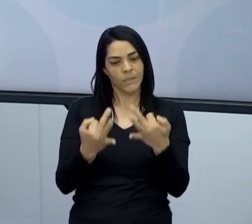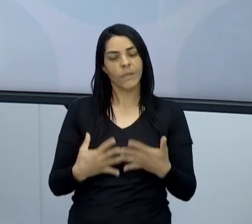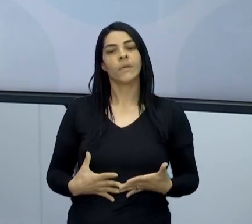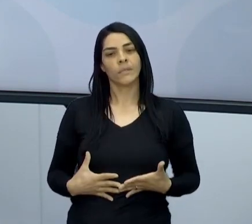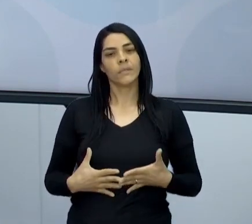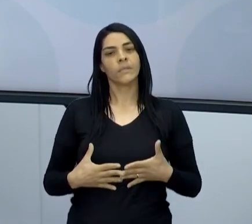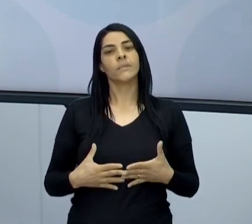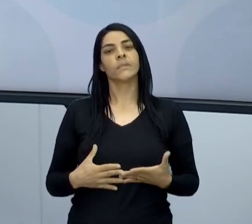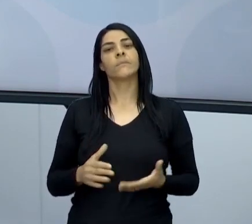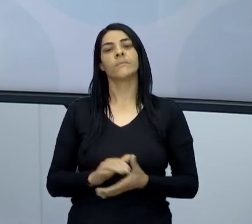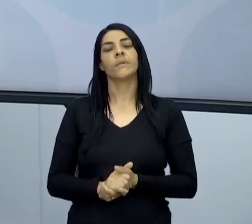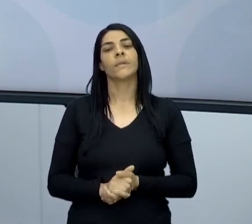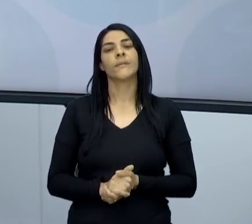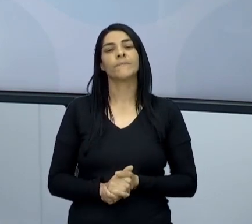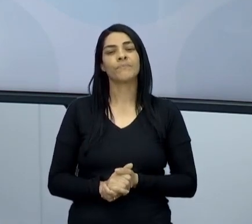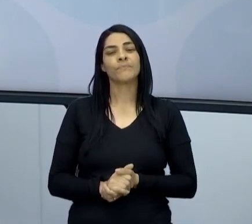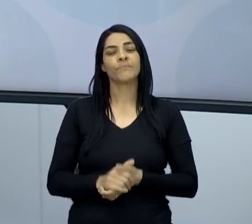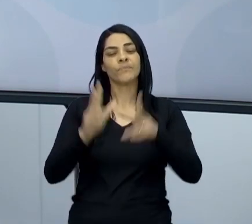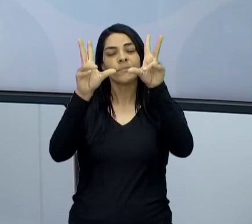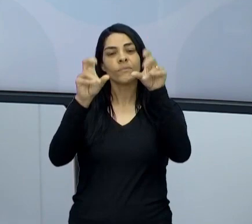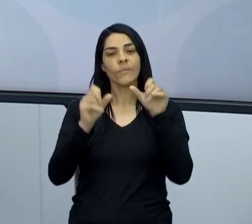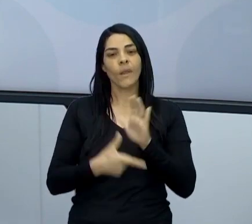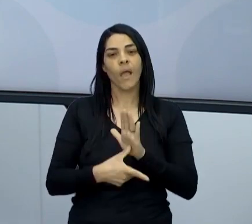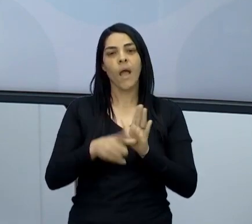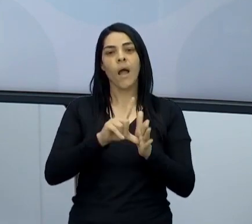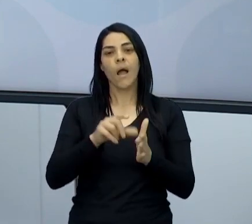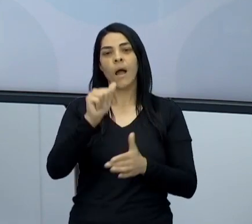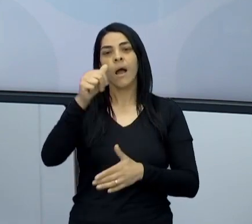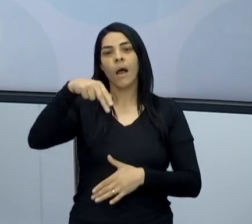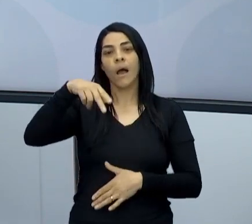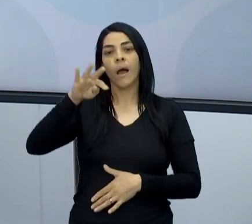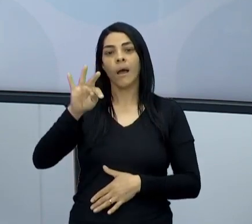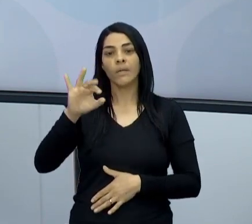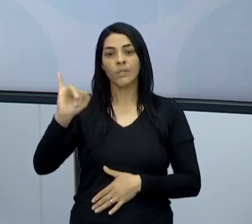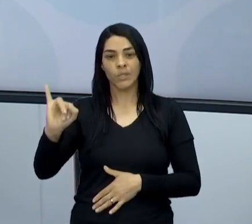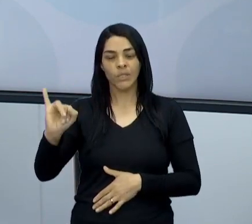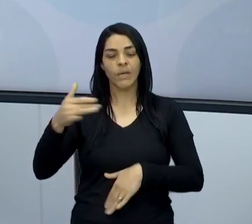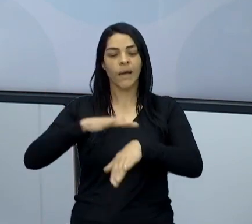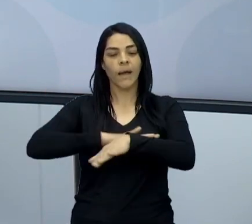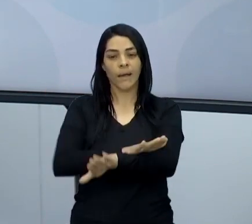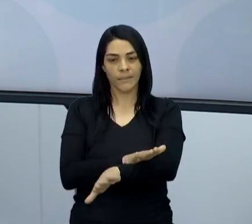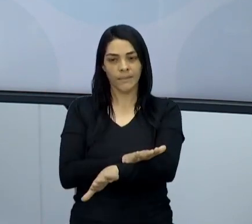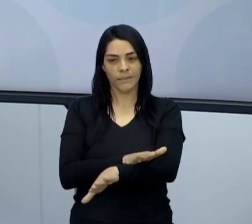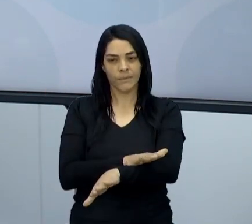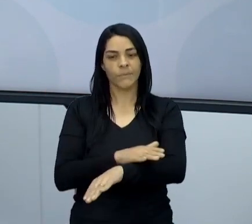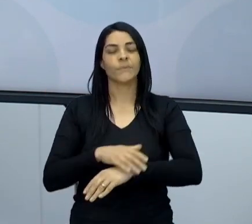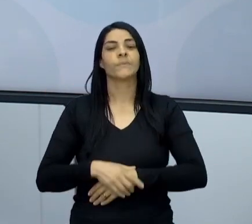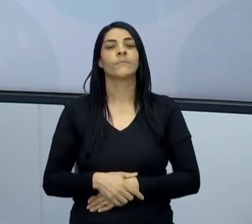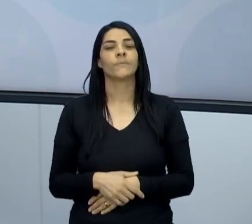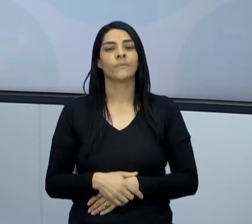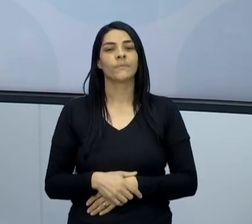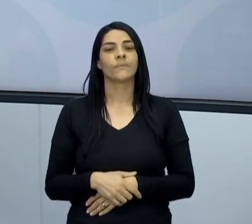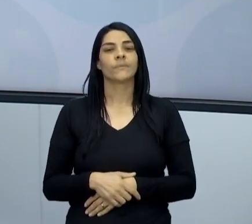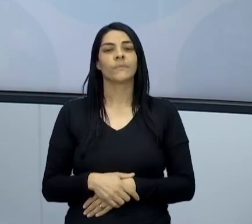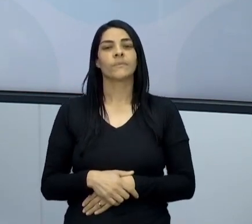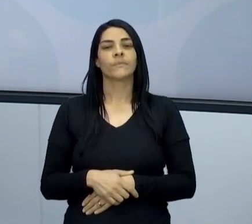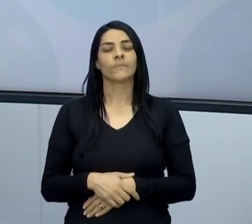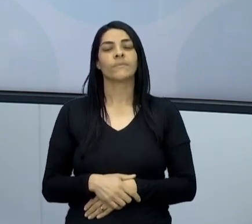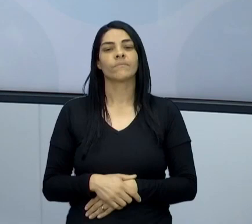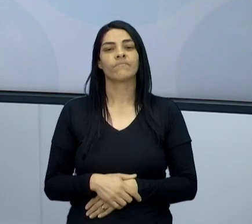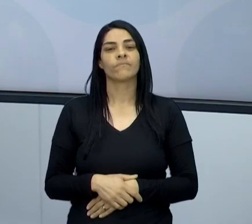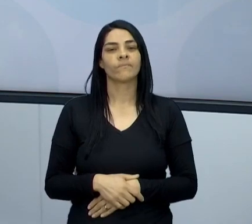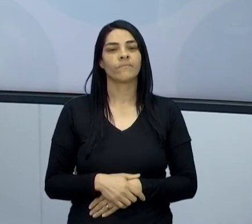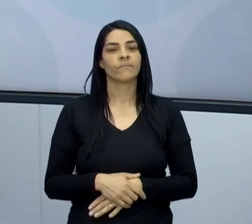pauta antirracista. Importantíssimo, importante, relevante, sim. E, claro, África no cinema, e não só isso, tá